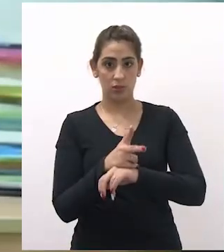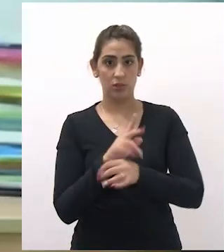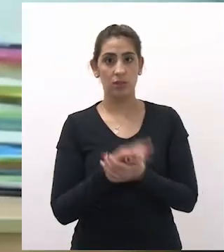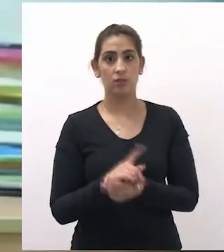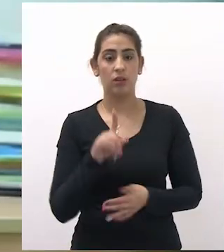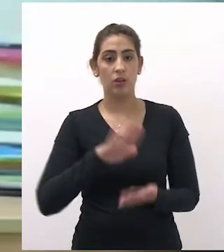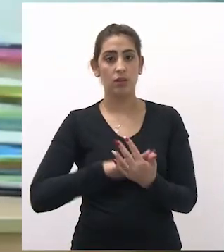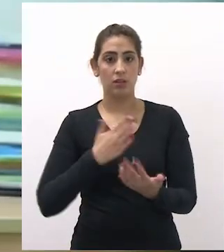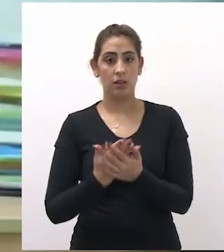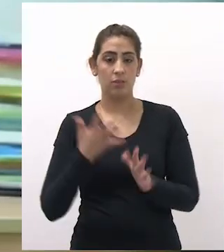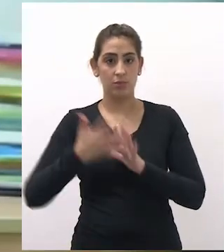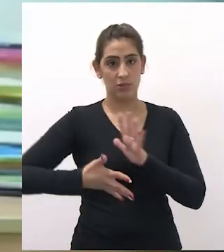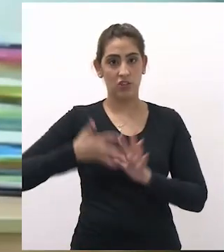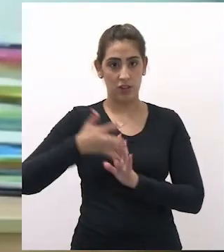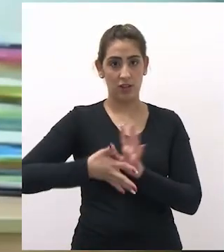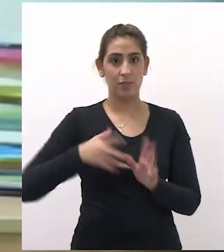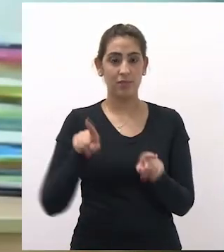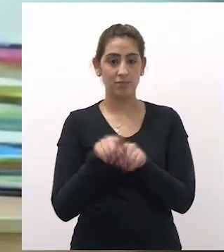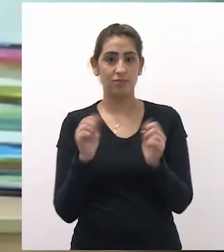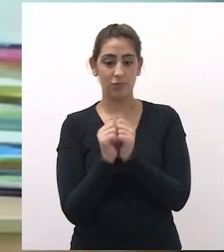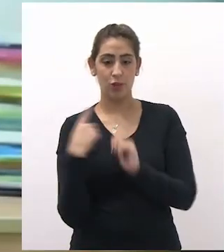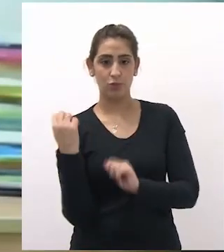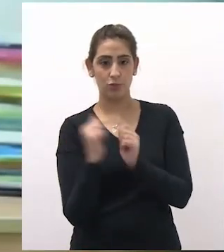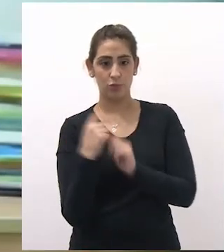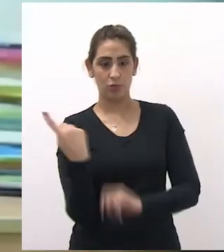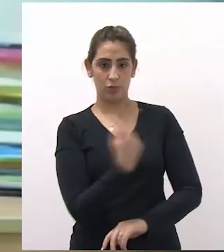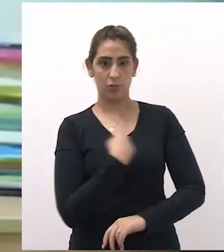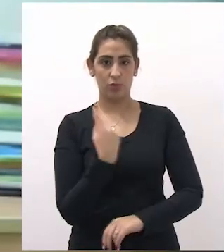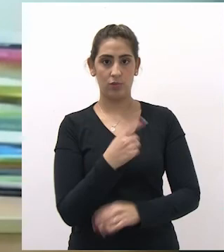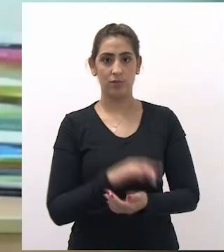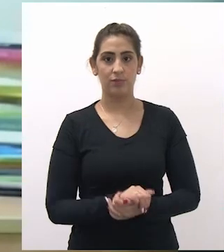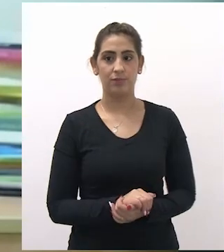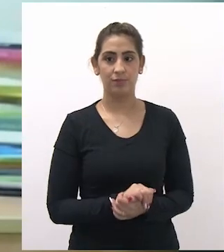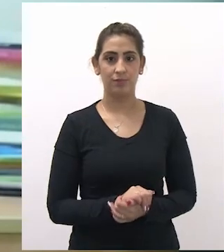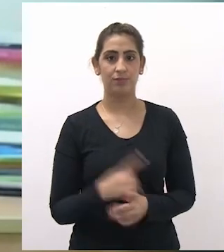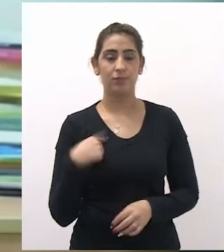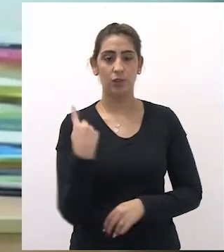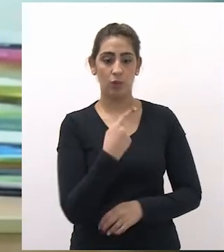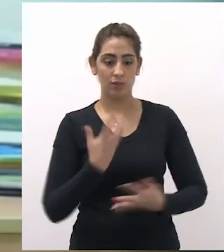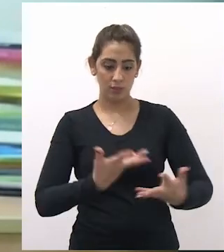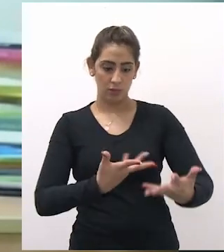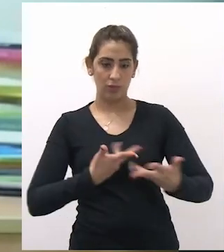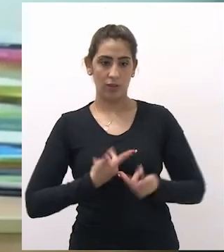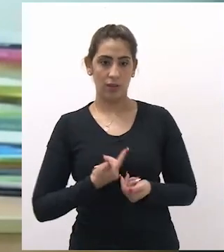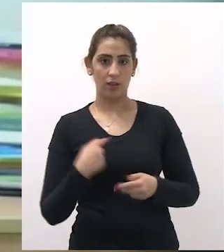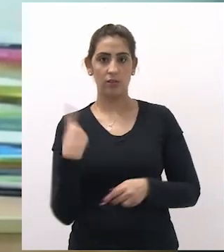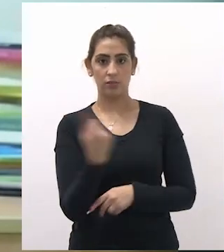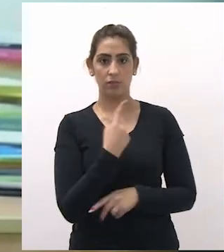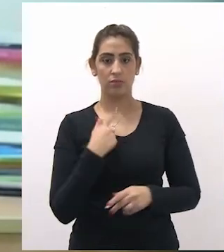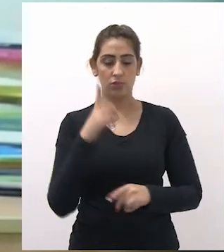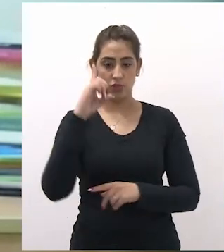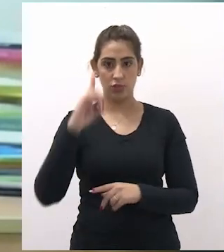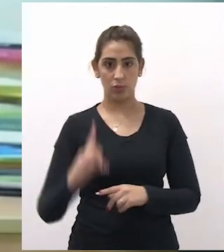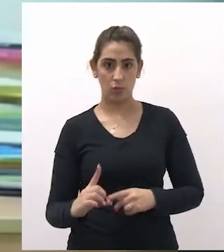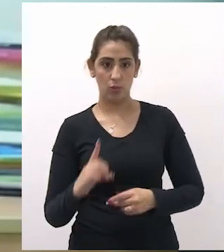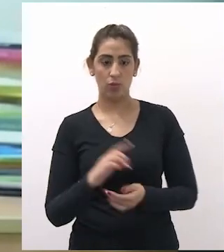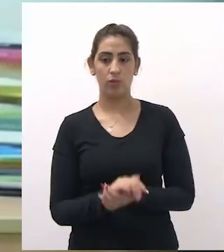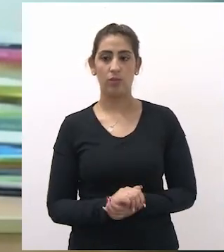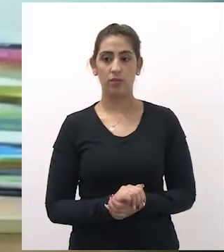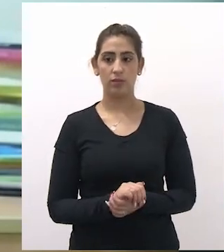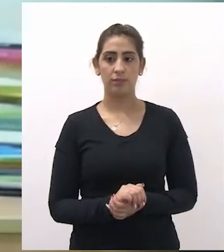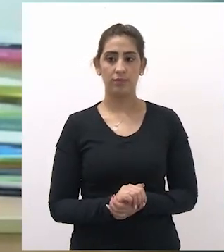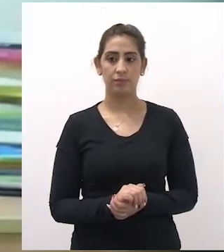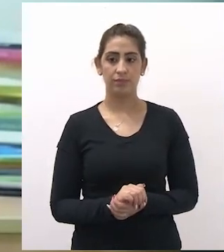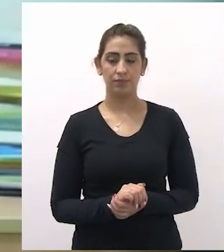aos intérpretes de Libras que ficaram conosco, as nossas convidadas, a nossa diretora, que é a Maria Cristina Nogueirol,